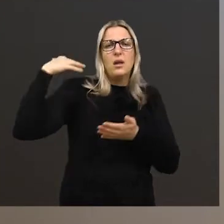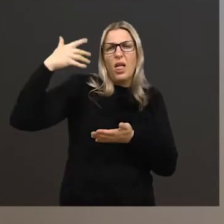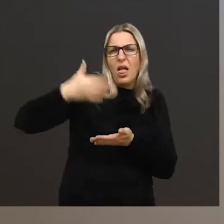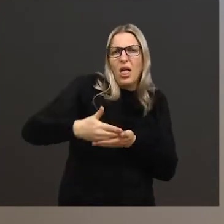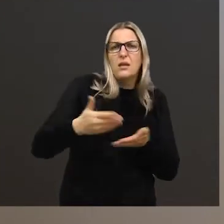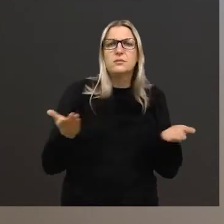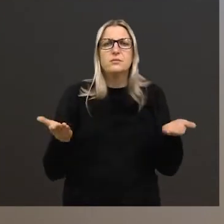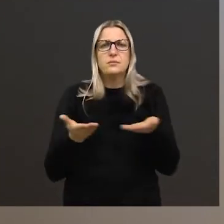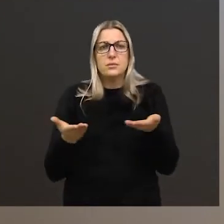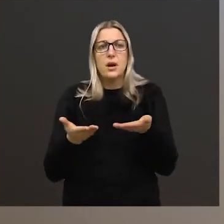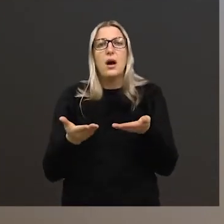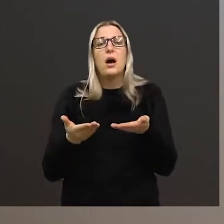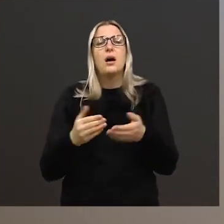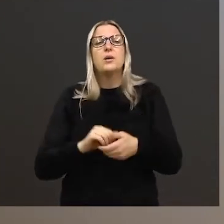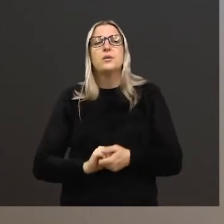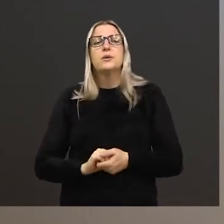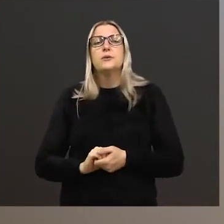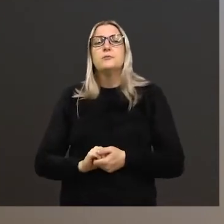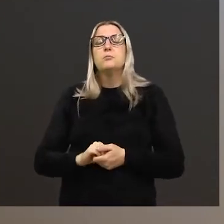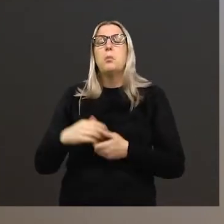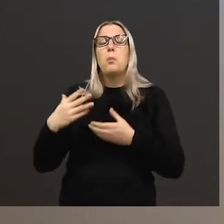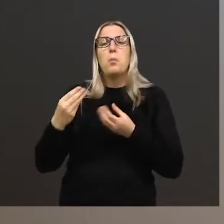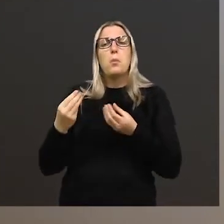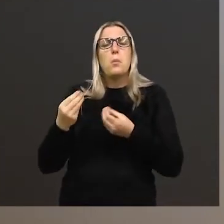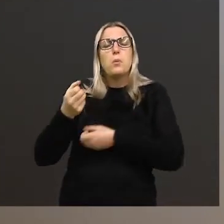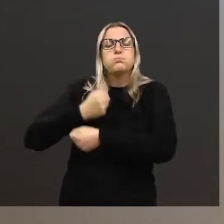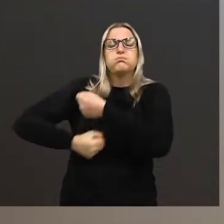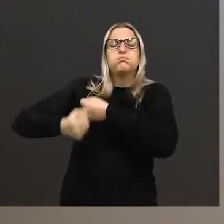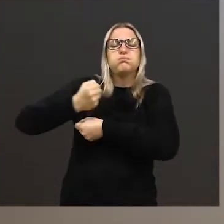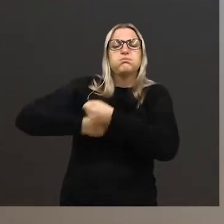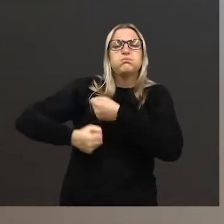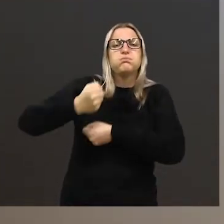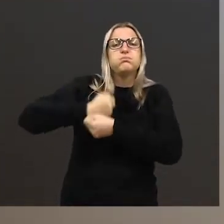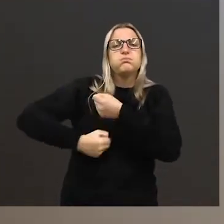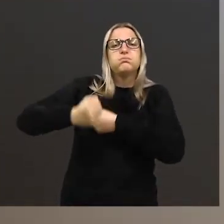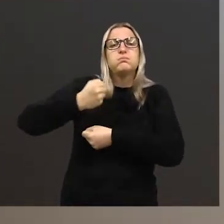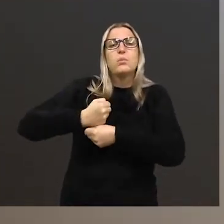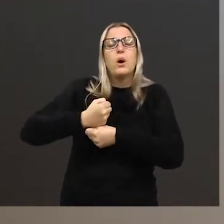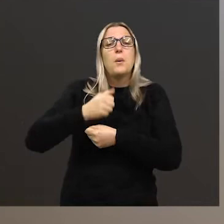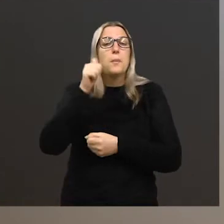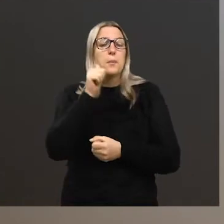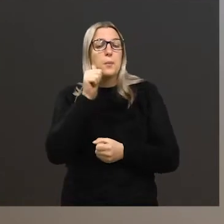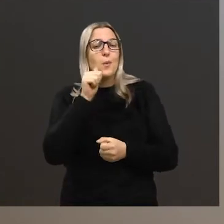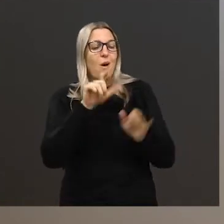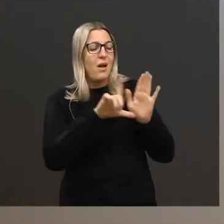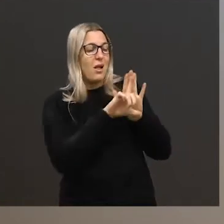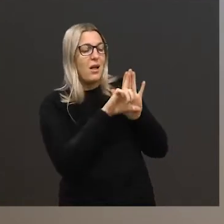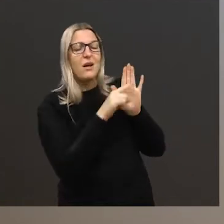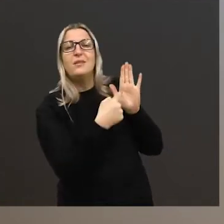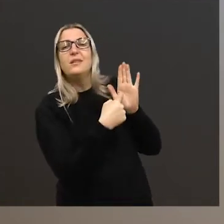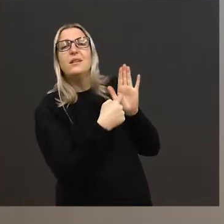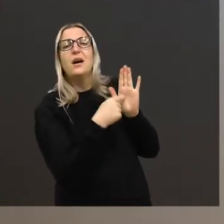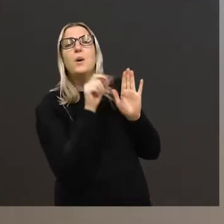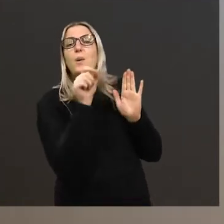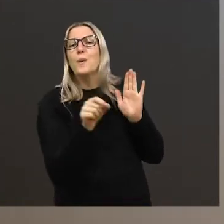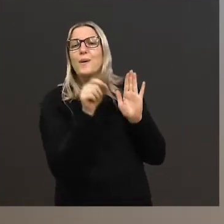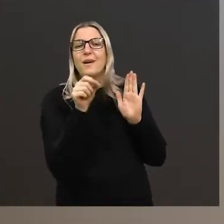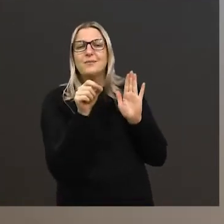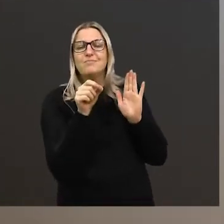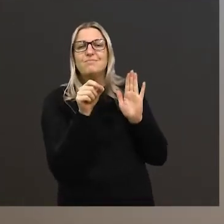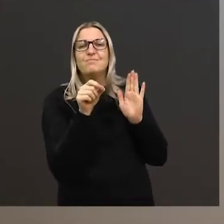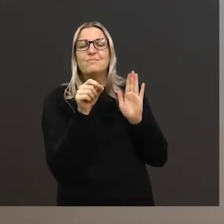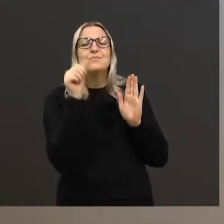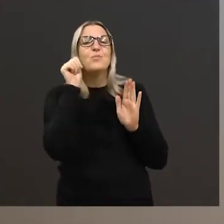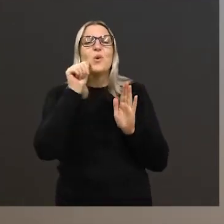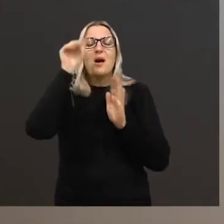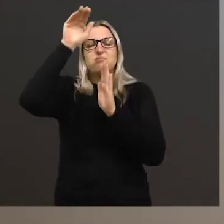colônia, a gente percebe que durante muitos séculos a mulher ela era tratada na legislação brasileira